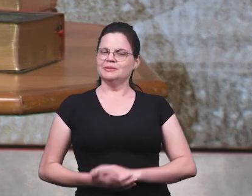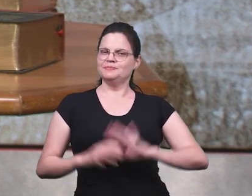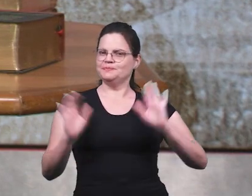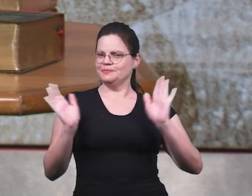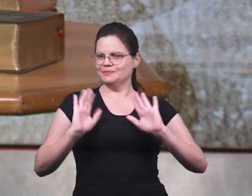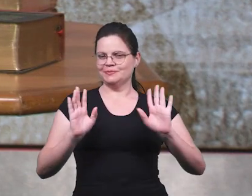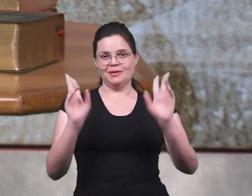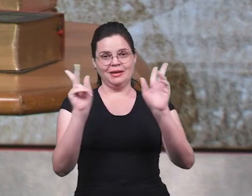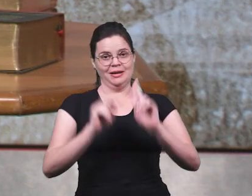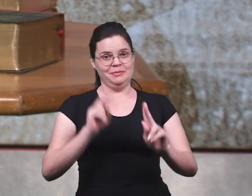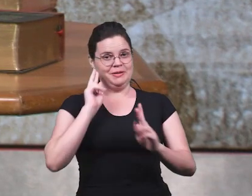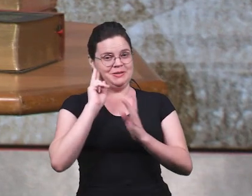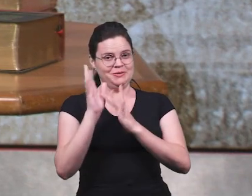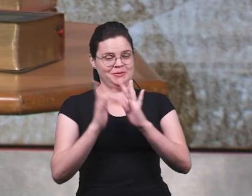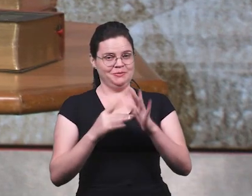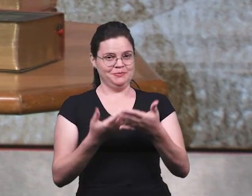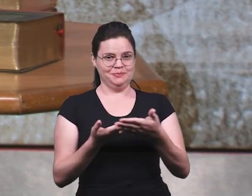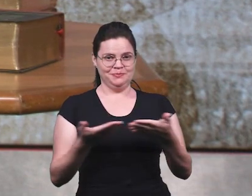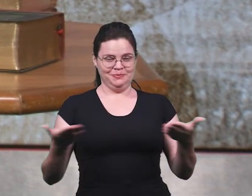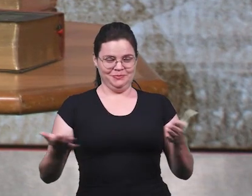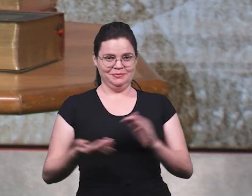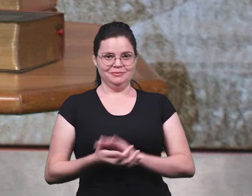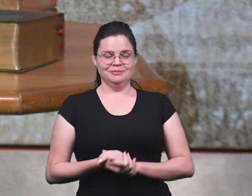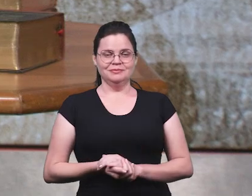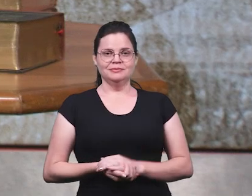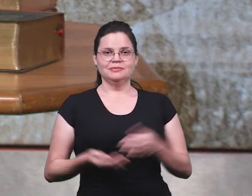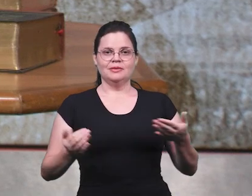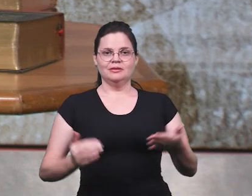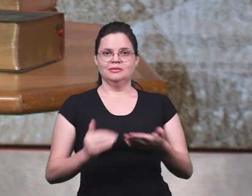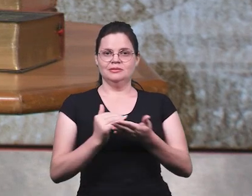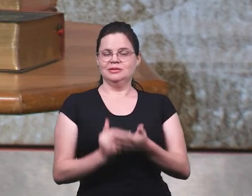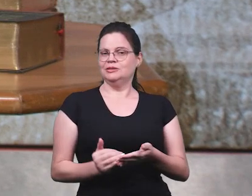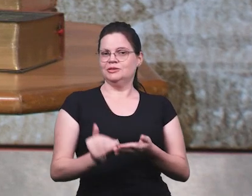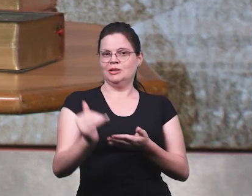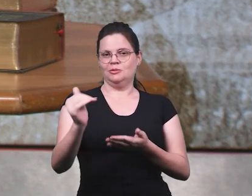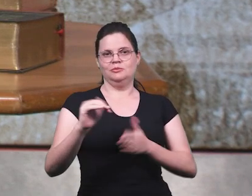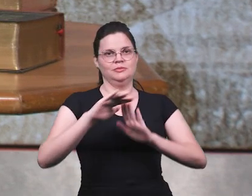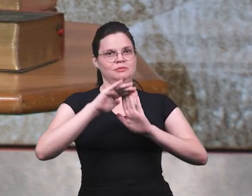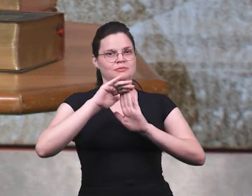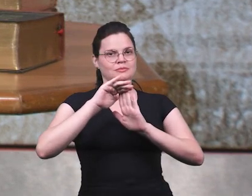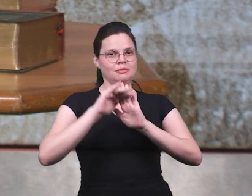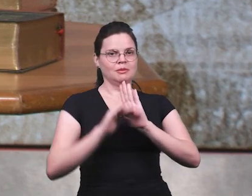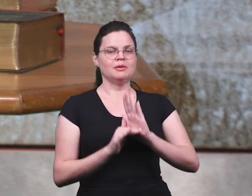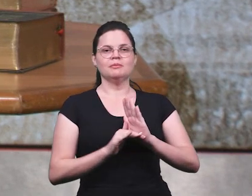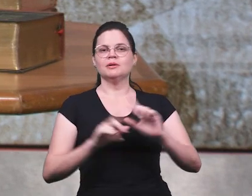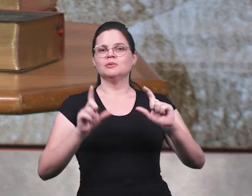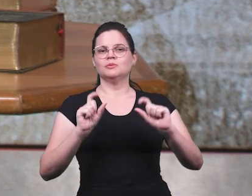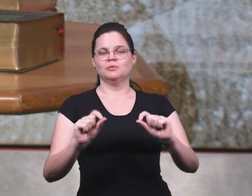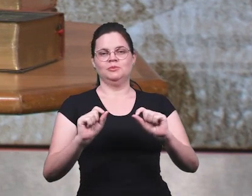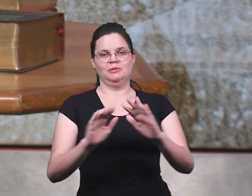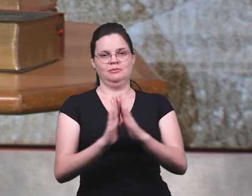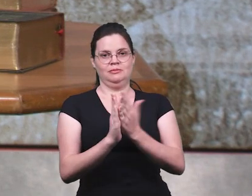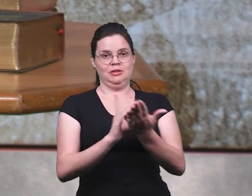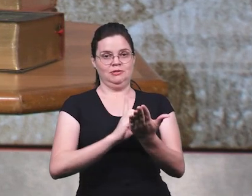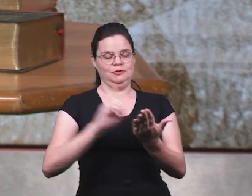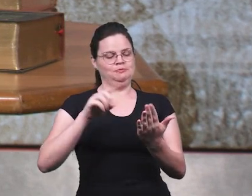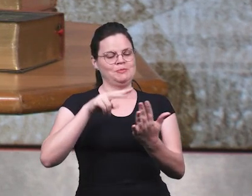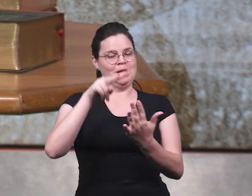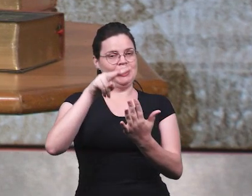paz do Senhor Jesus a todos. Estamos iniciando o nosso programa diário de leitura da